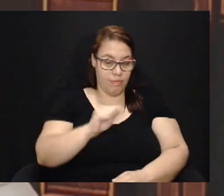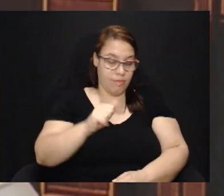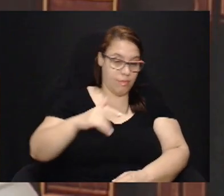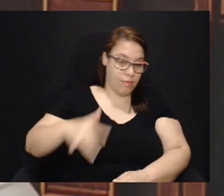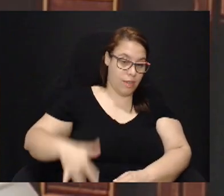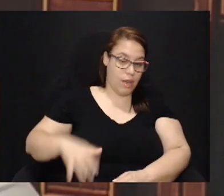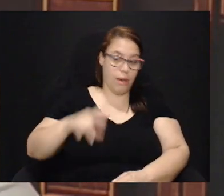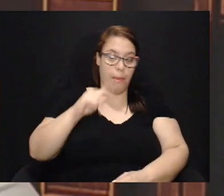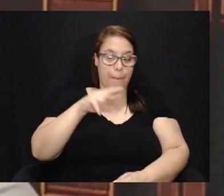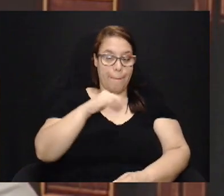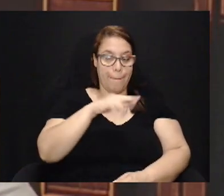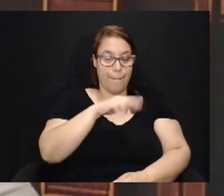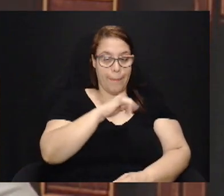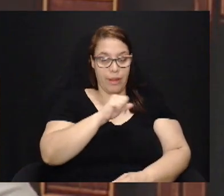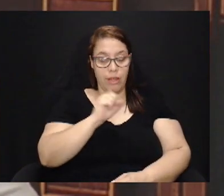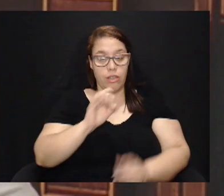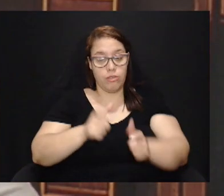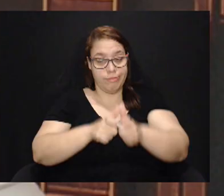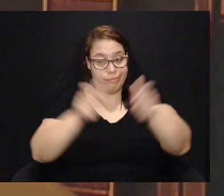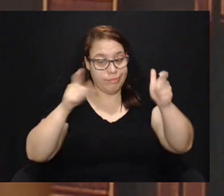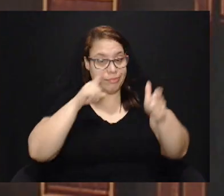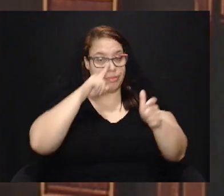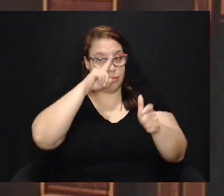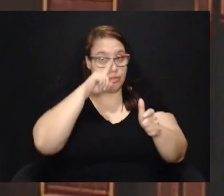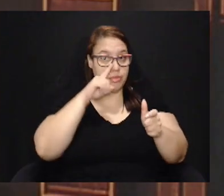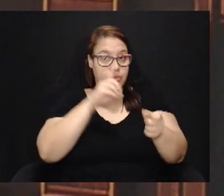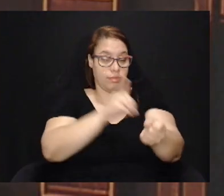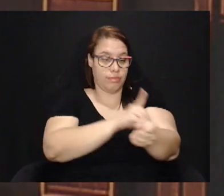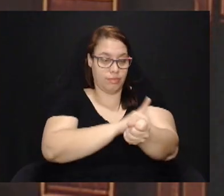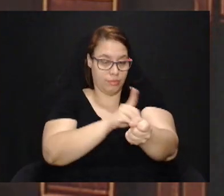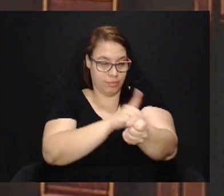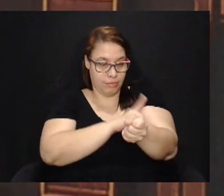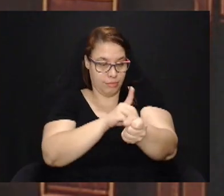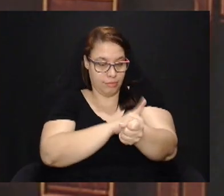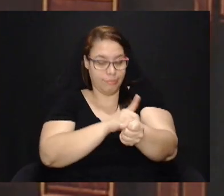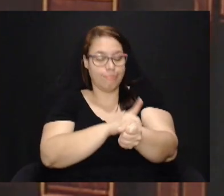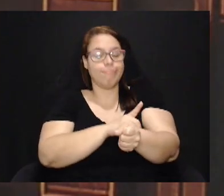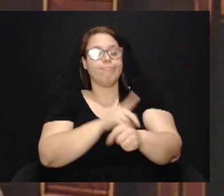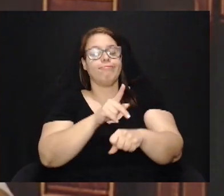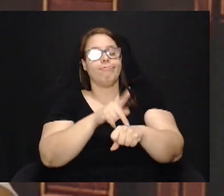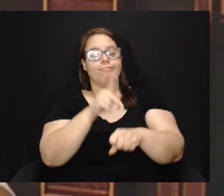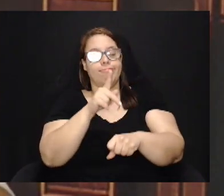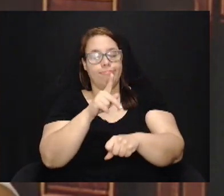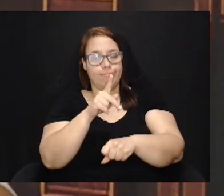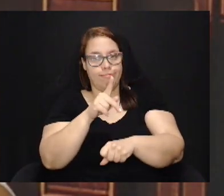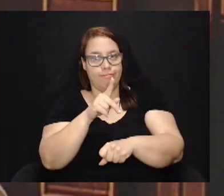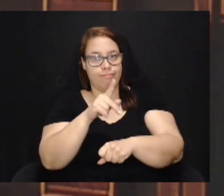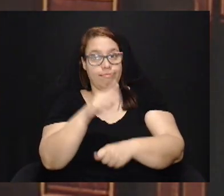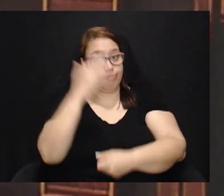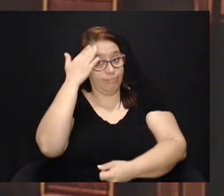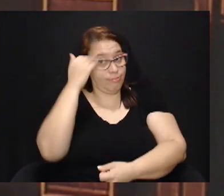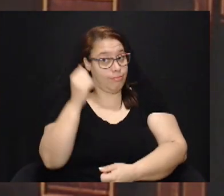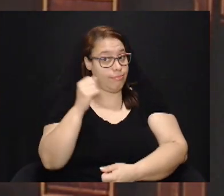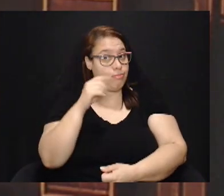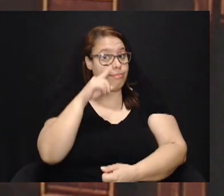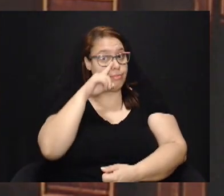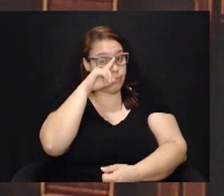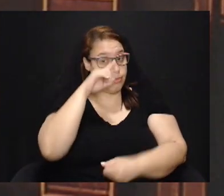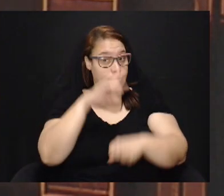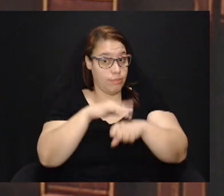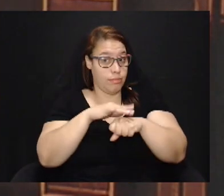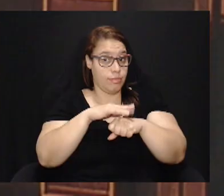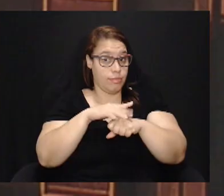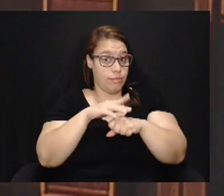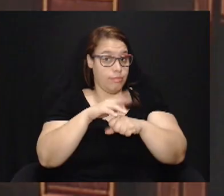neutralizar. Isso aumenta o risco de pré-diabetes, depois diabetes. A diabetes a gente sabe que é um fator de risco para doenças crônicas,